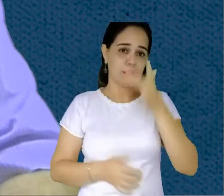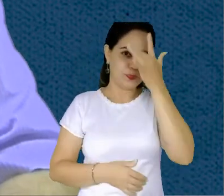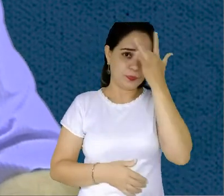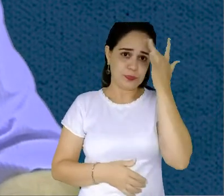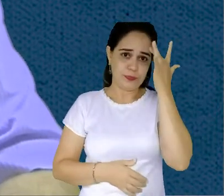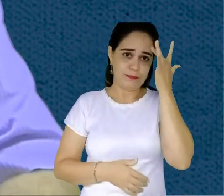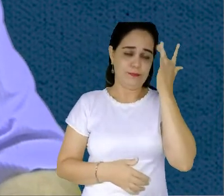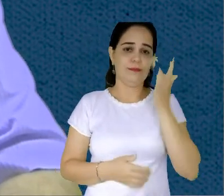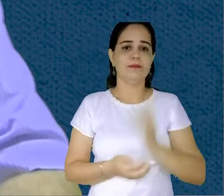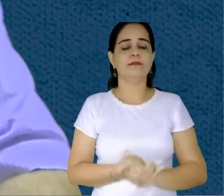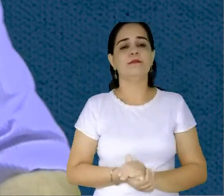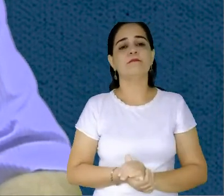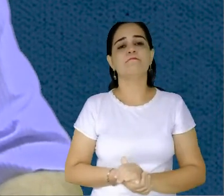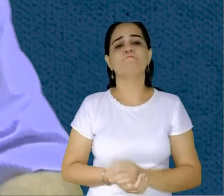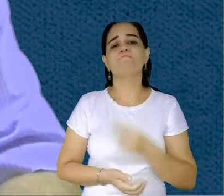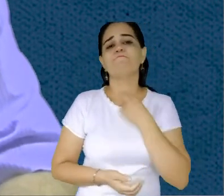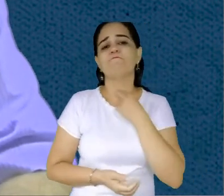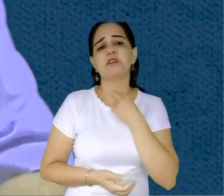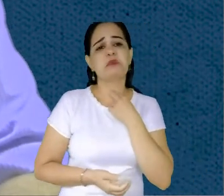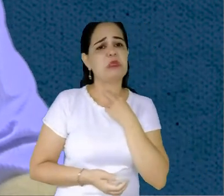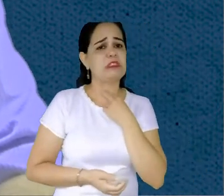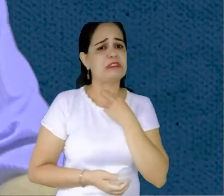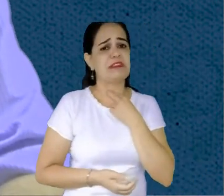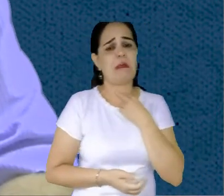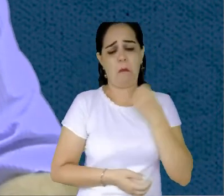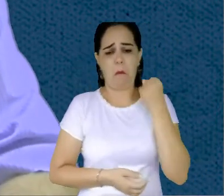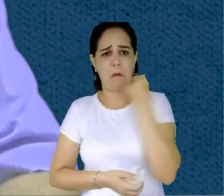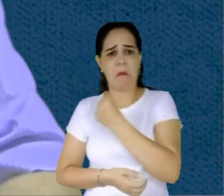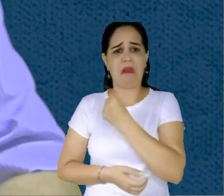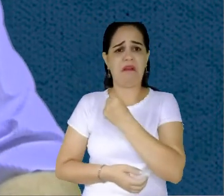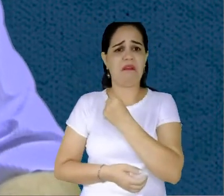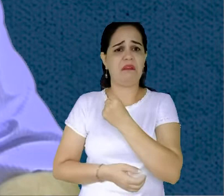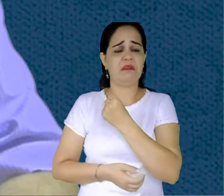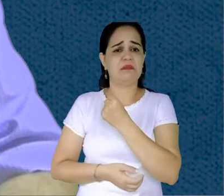Não pode ser simplesmente aniquilada, morta,